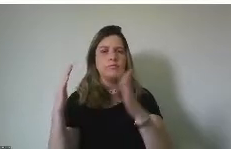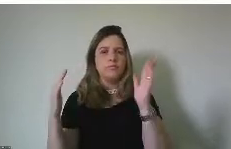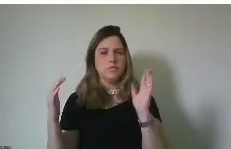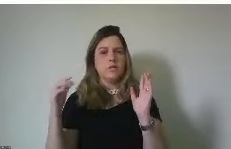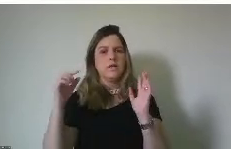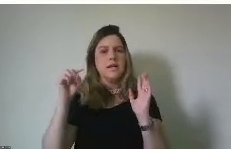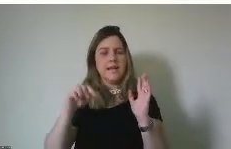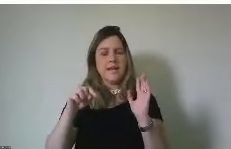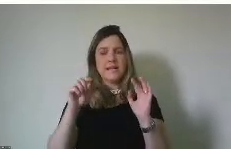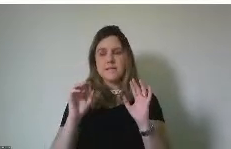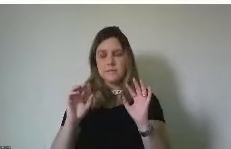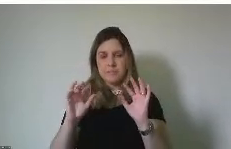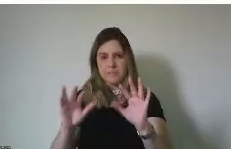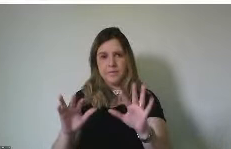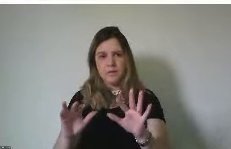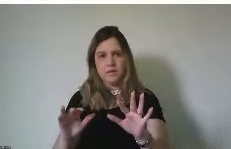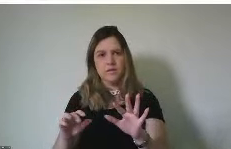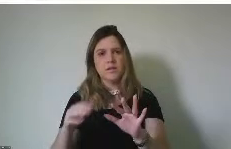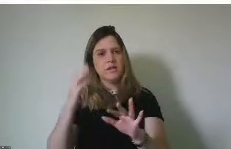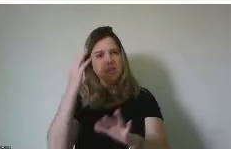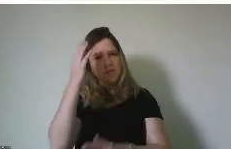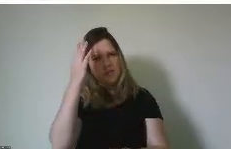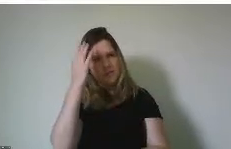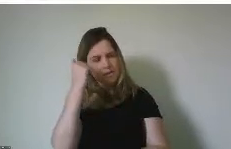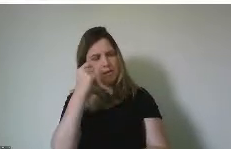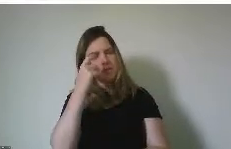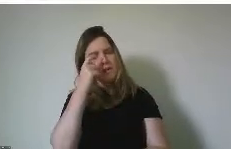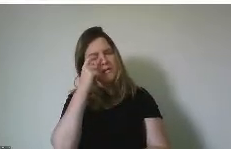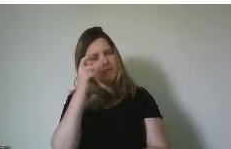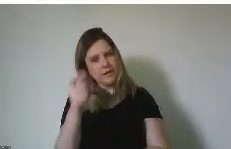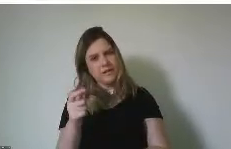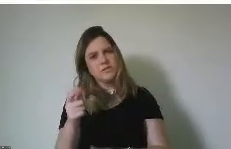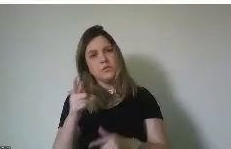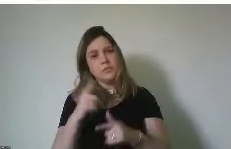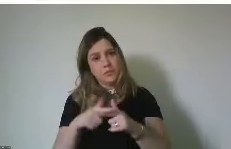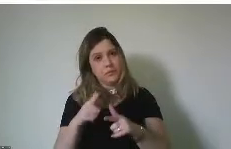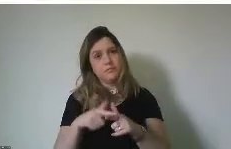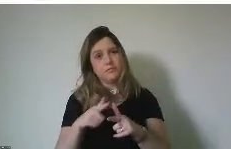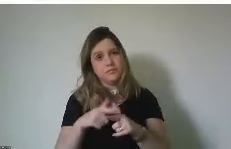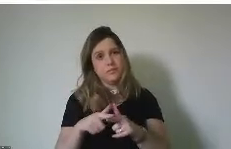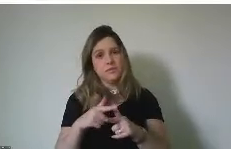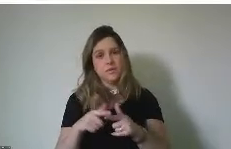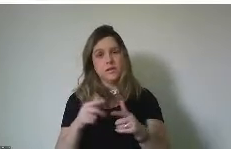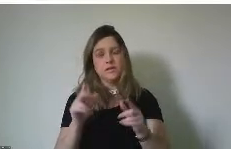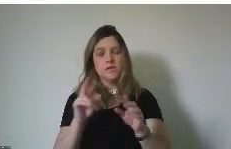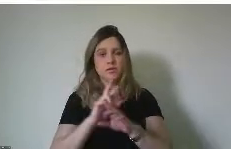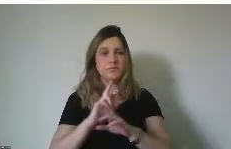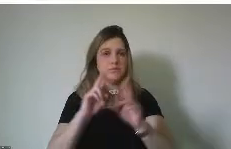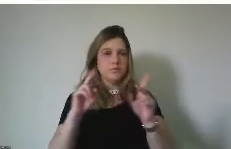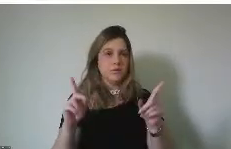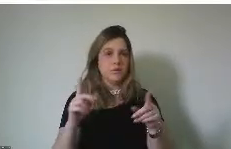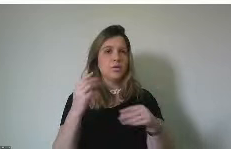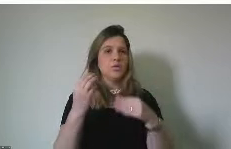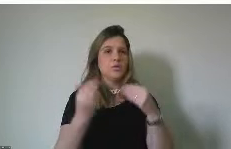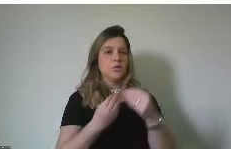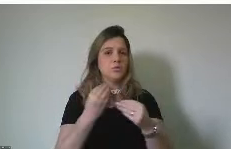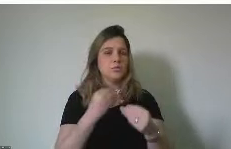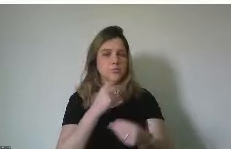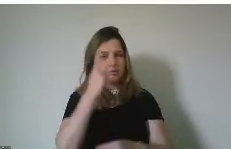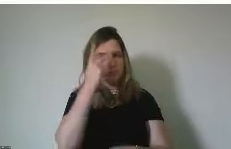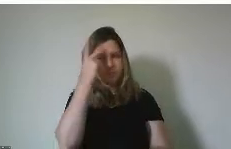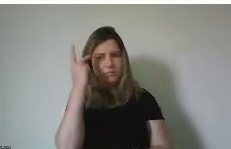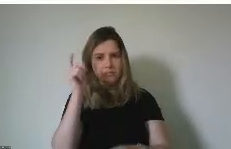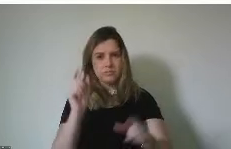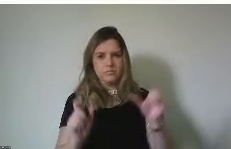vários recados a gente sabe que o que interessa para o operador é atender a carga líquida que a diferença entre quanto o consumidor consome conta